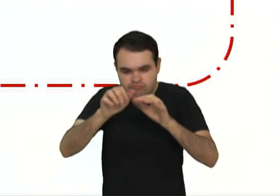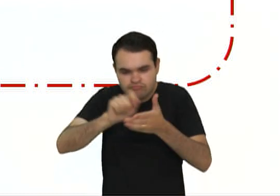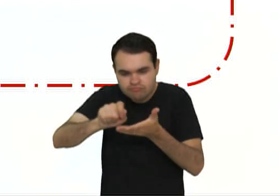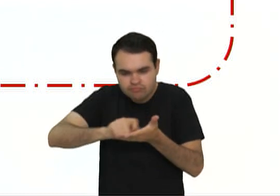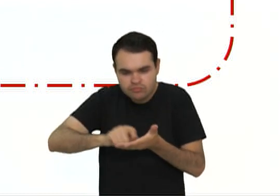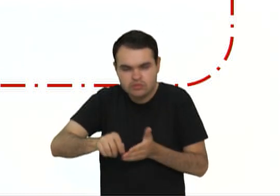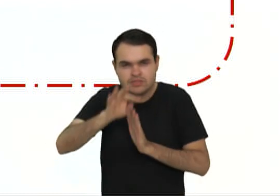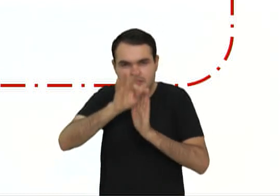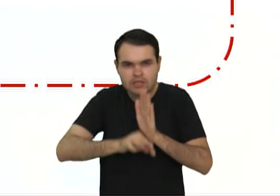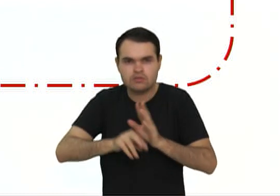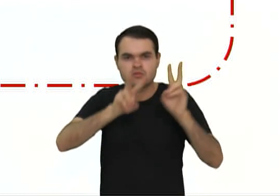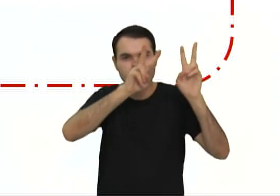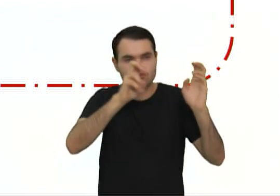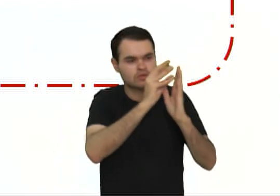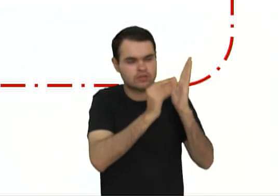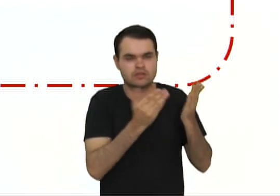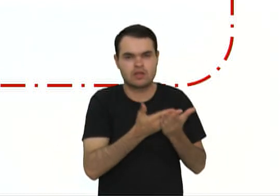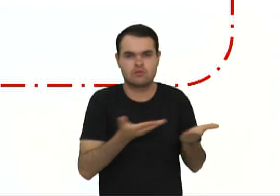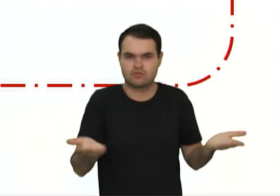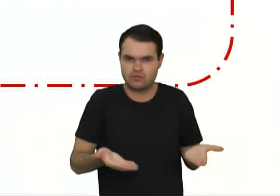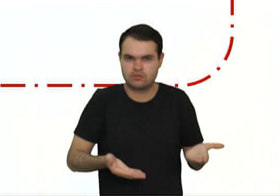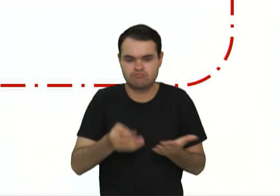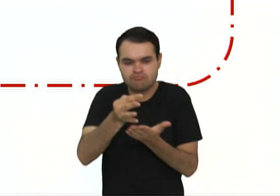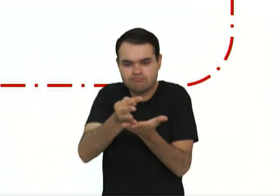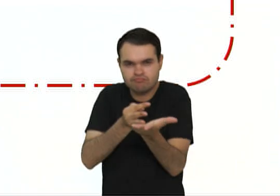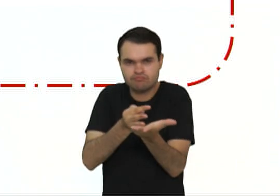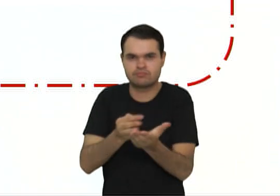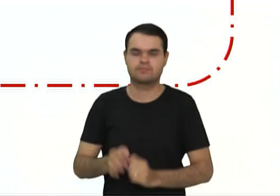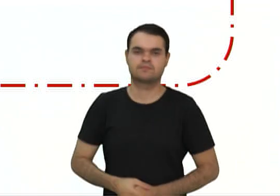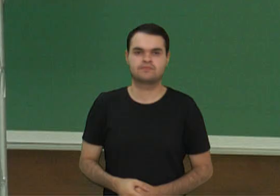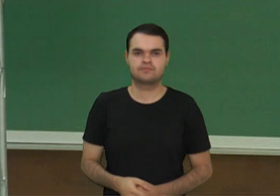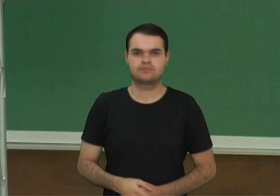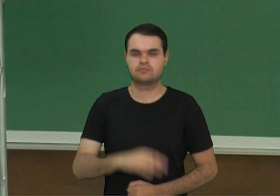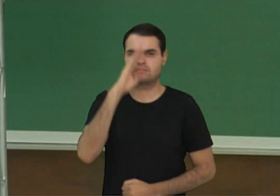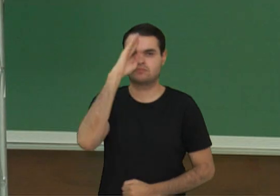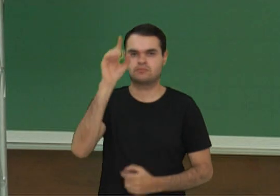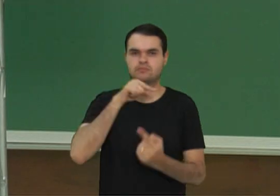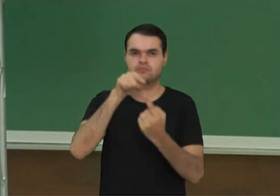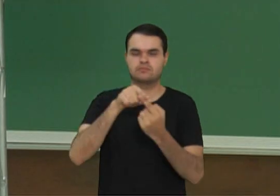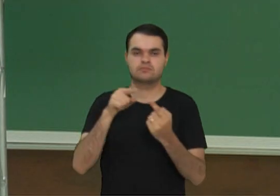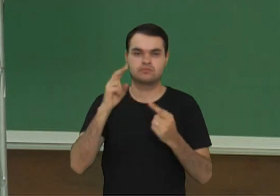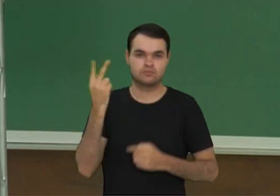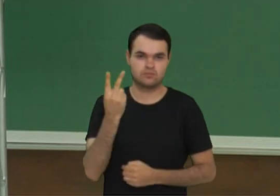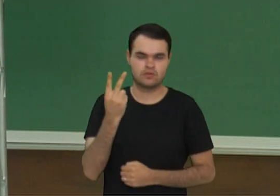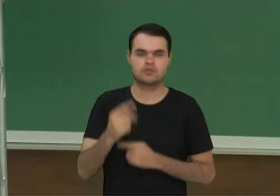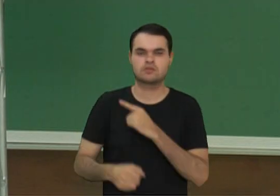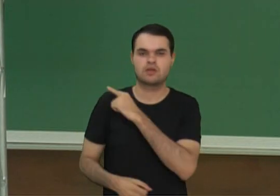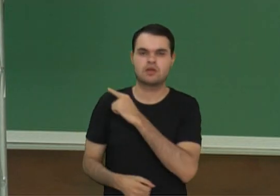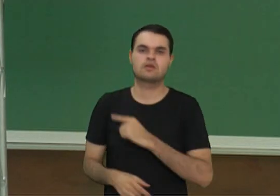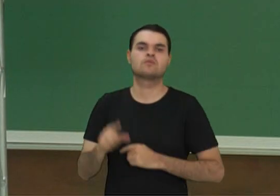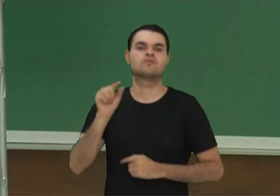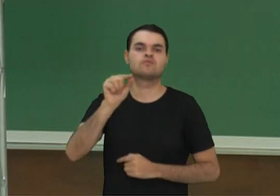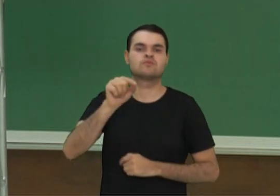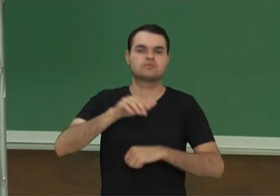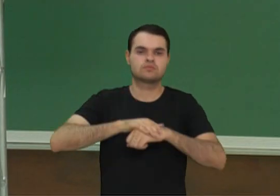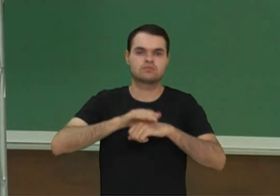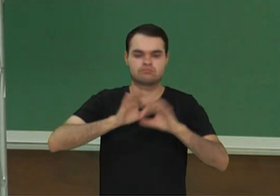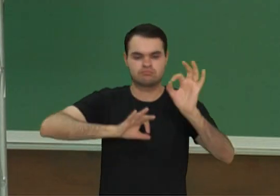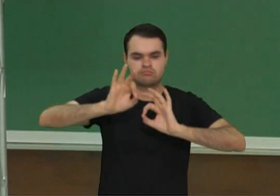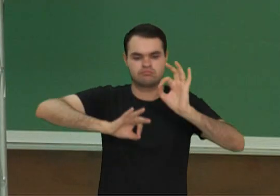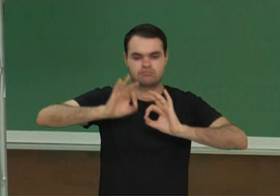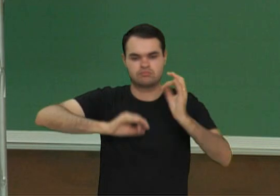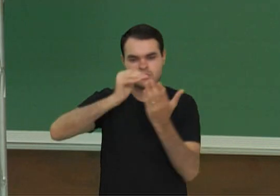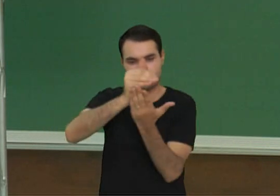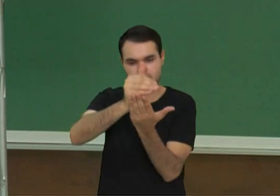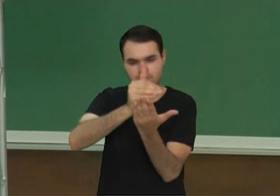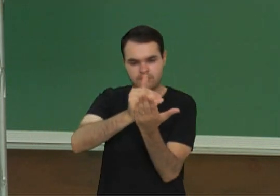foram apresentados na aula de hoje. Então, o objetivo principal dessa atividade número 2 é que você sistematize, que